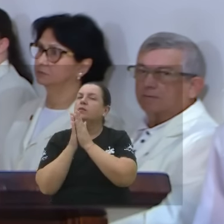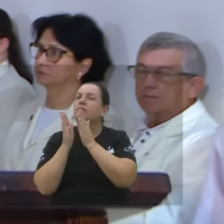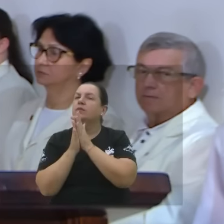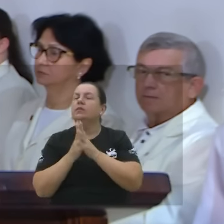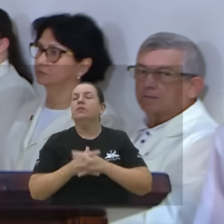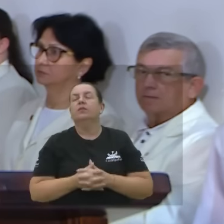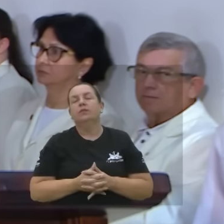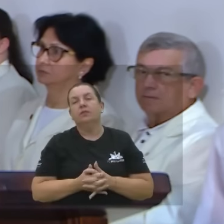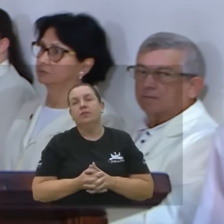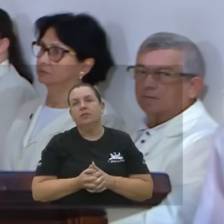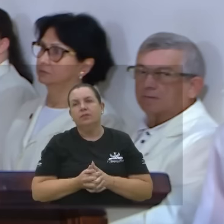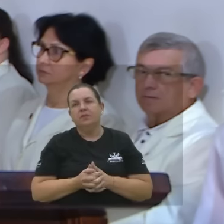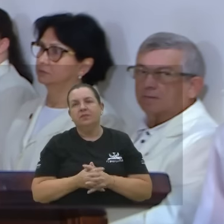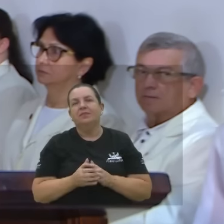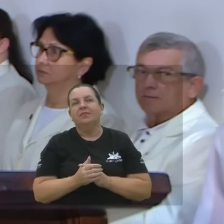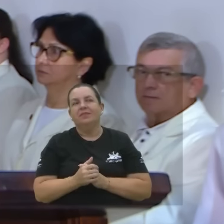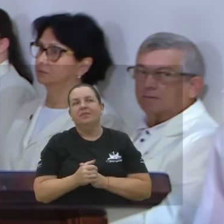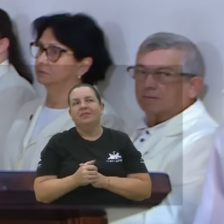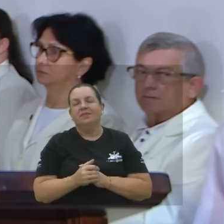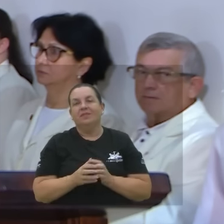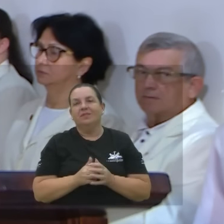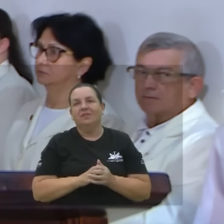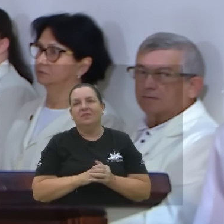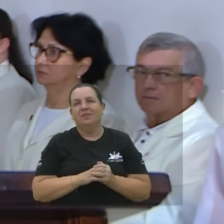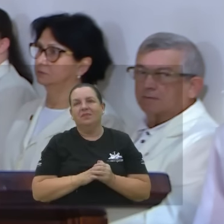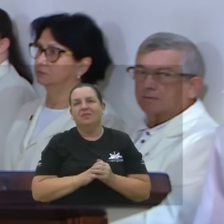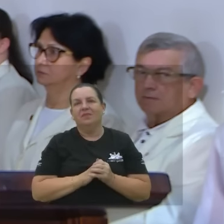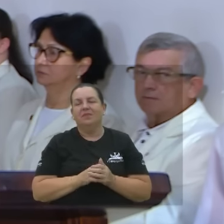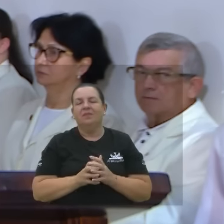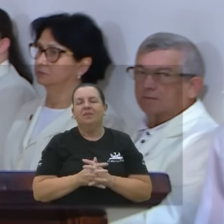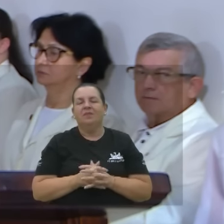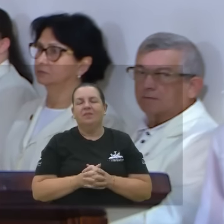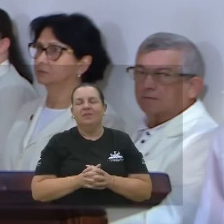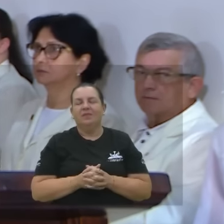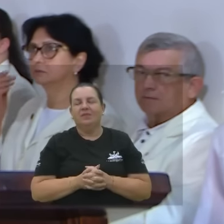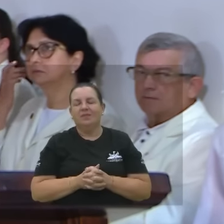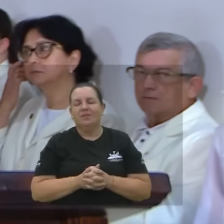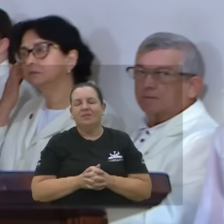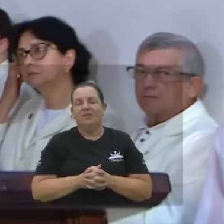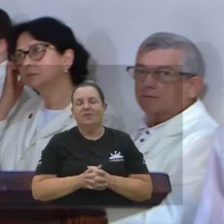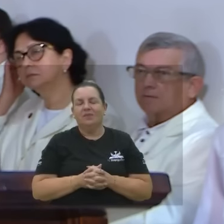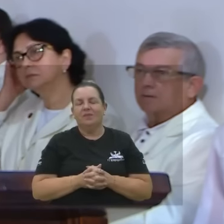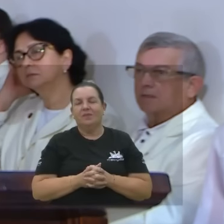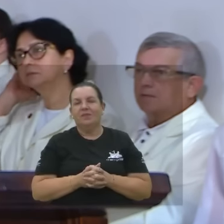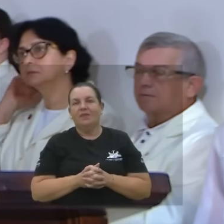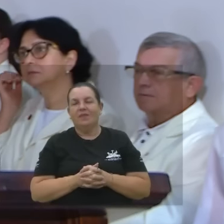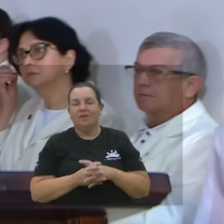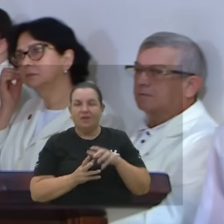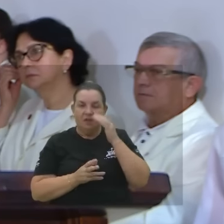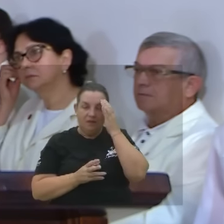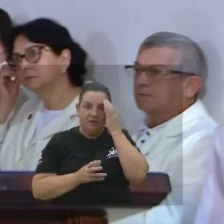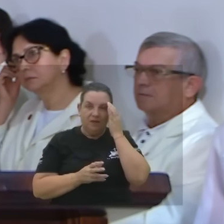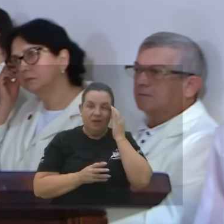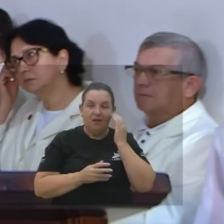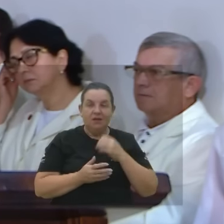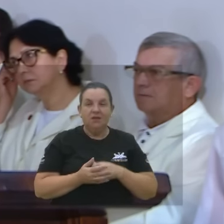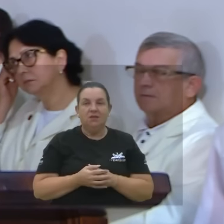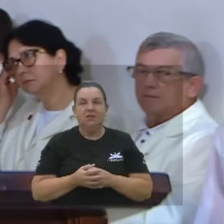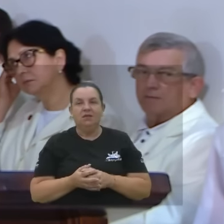é: a pedra que os pedreiros rejeitaram tornou-se agora a pedra